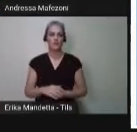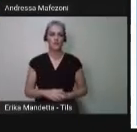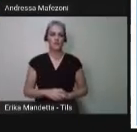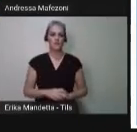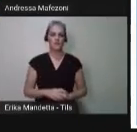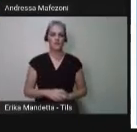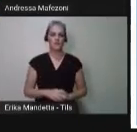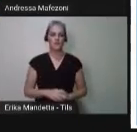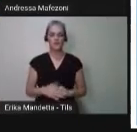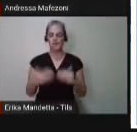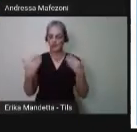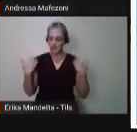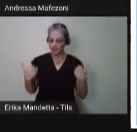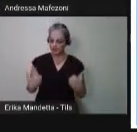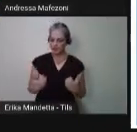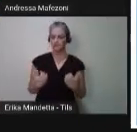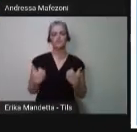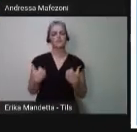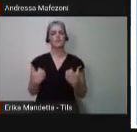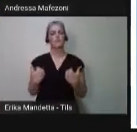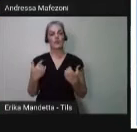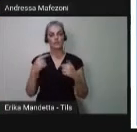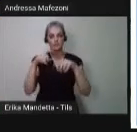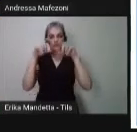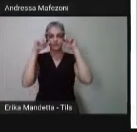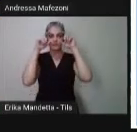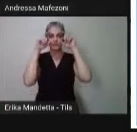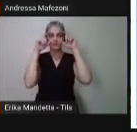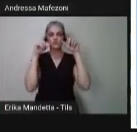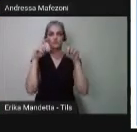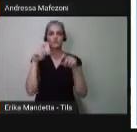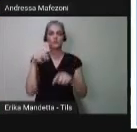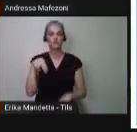dos ombros. Estou usando um óculos na cor